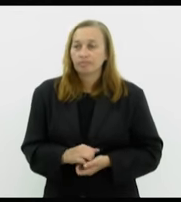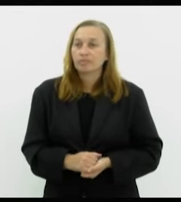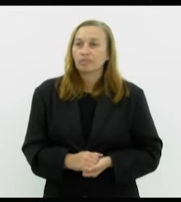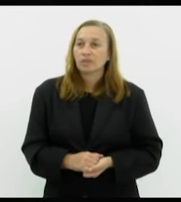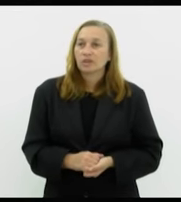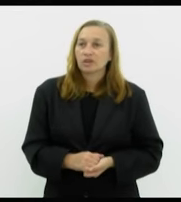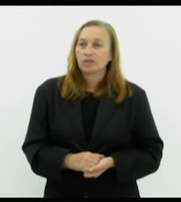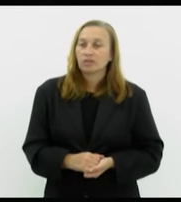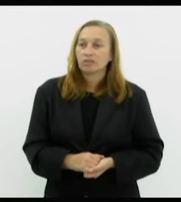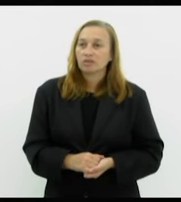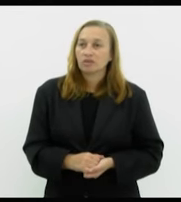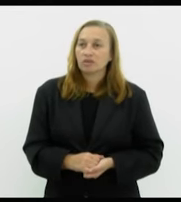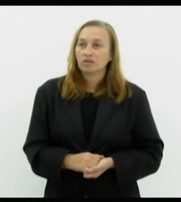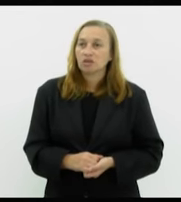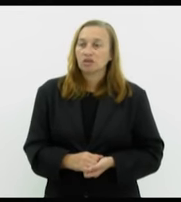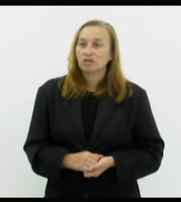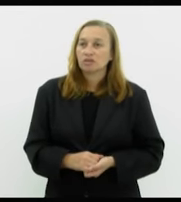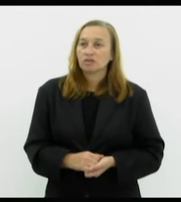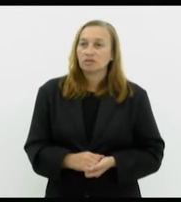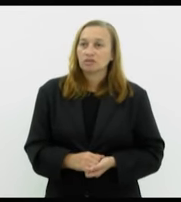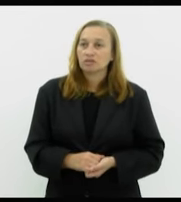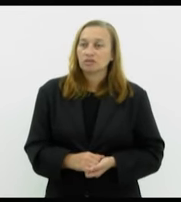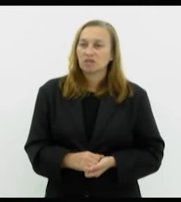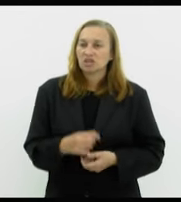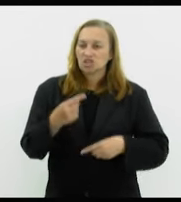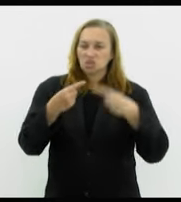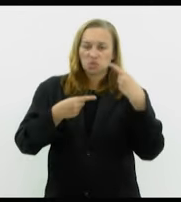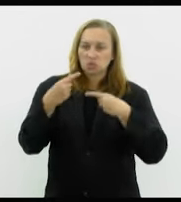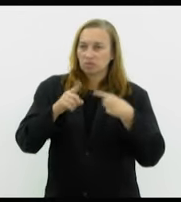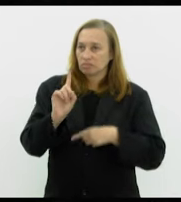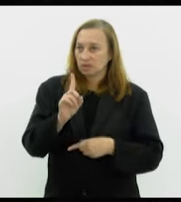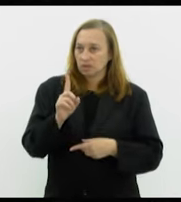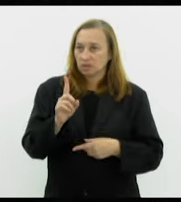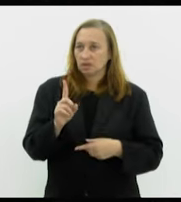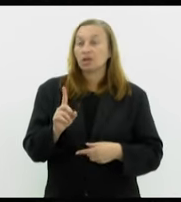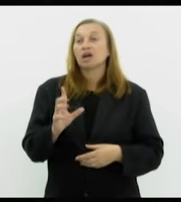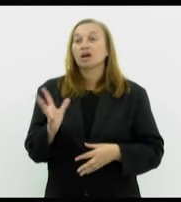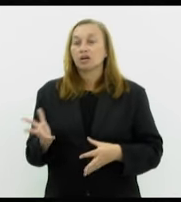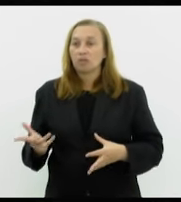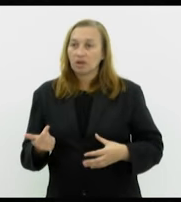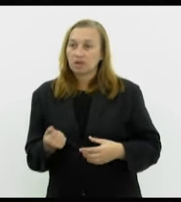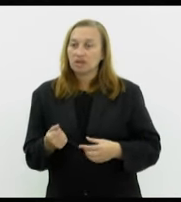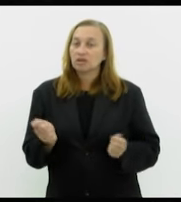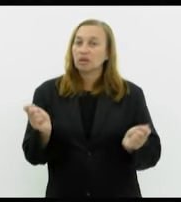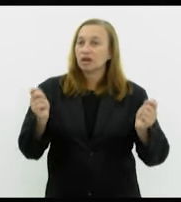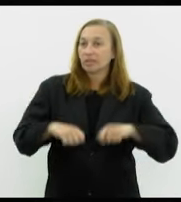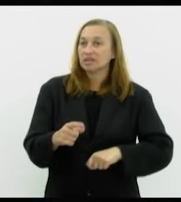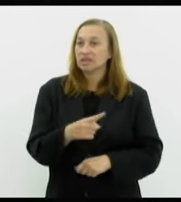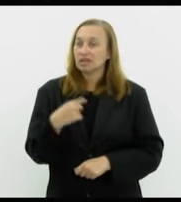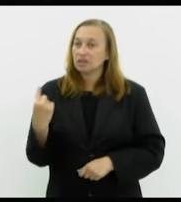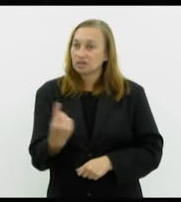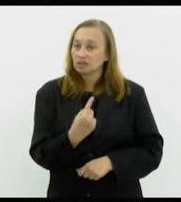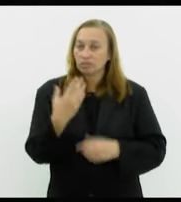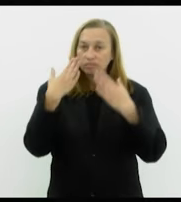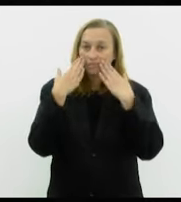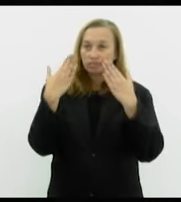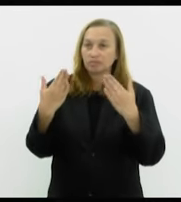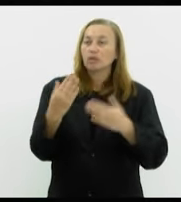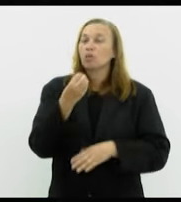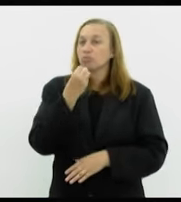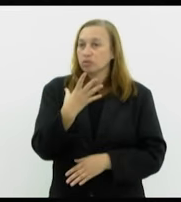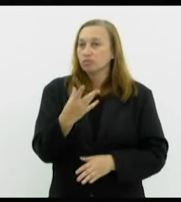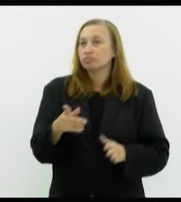aqui colocada em bate-boca. A efetividade está na nossa capacidade de apresentar